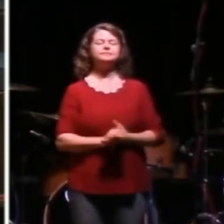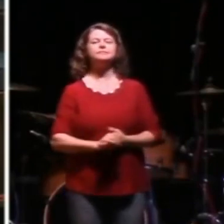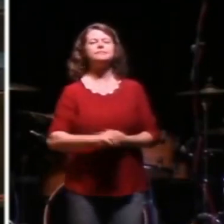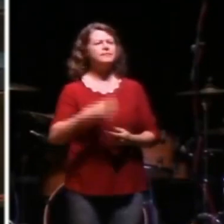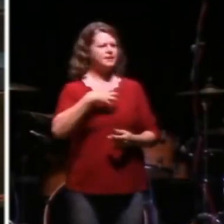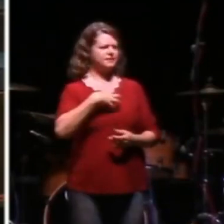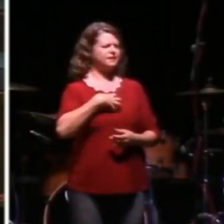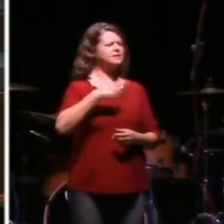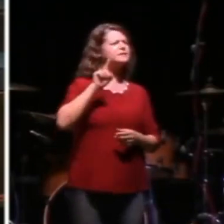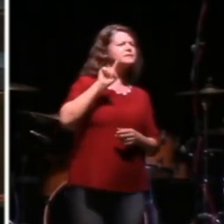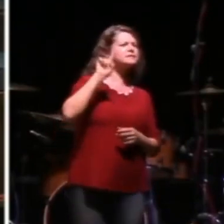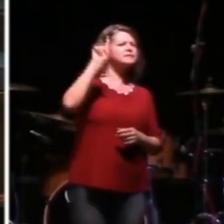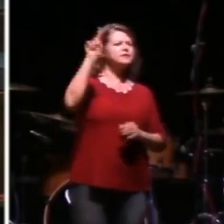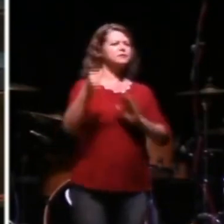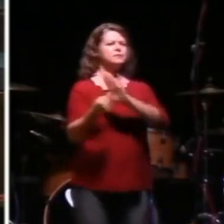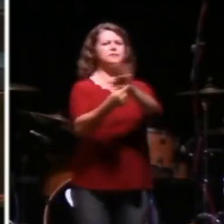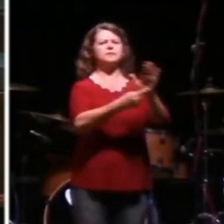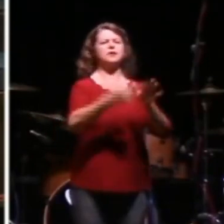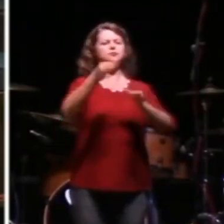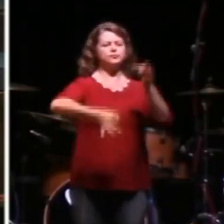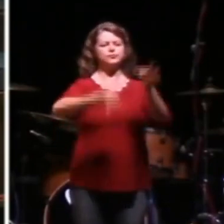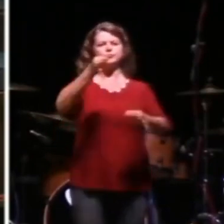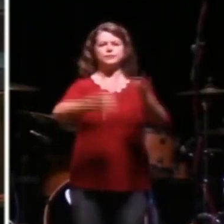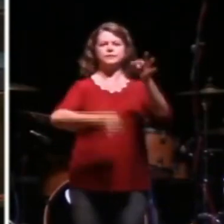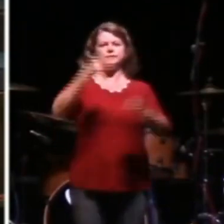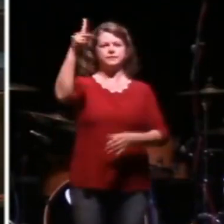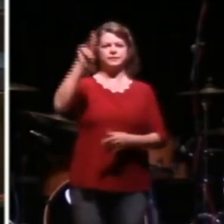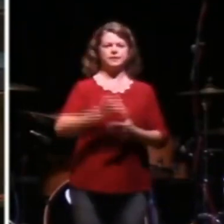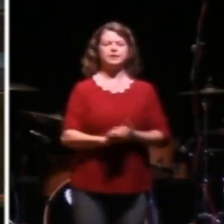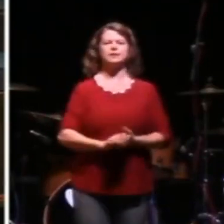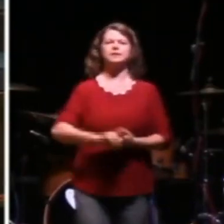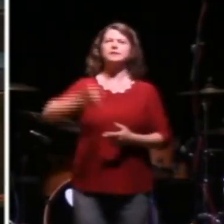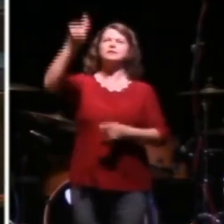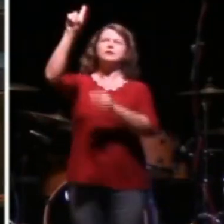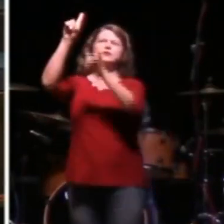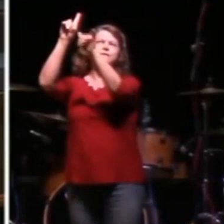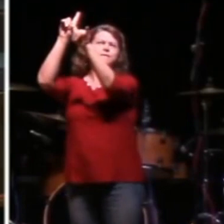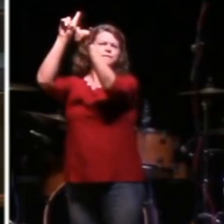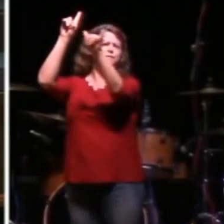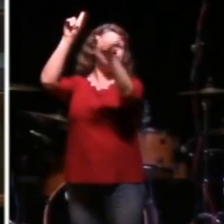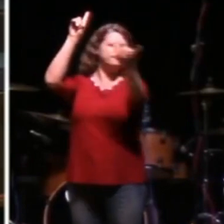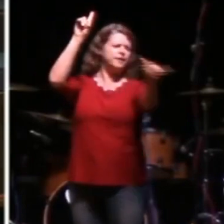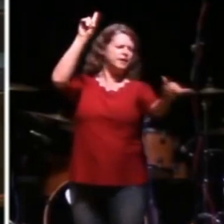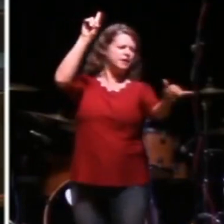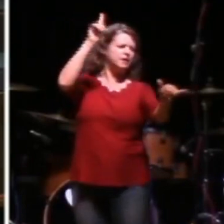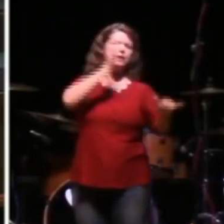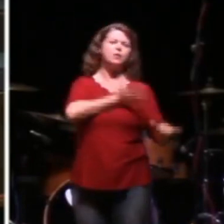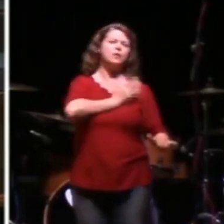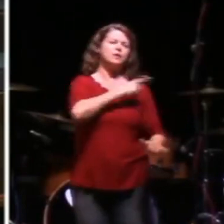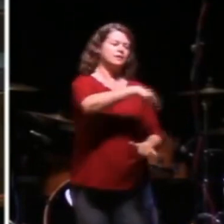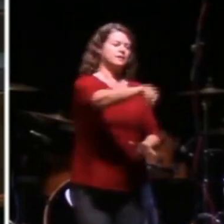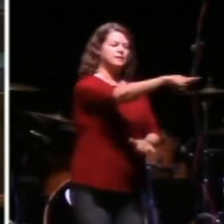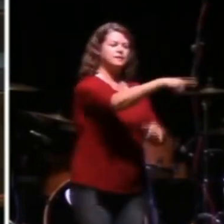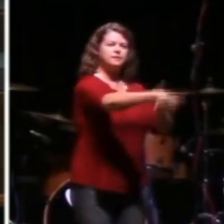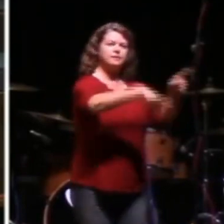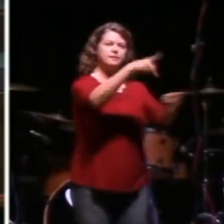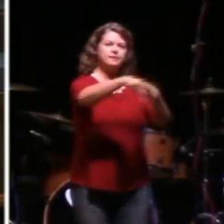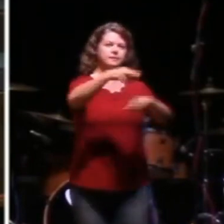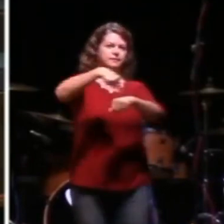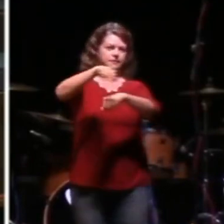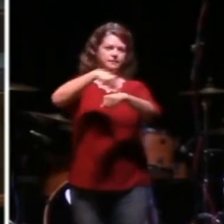deus executar o juízo são dez maneiras de deus falar o coração daquele povo daquela nação